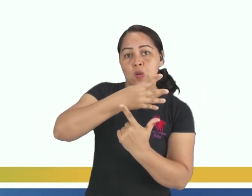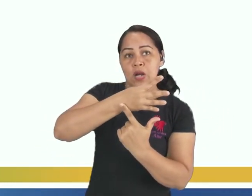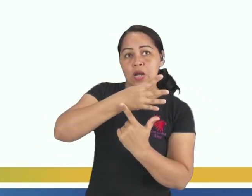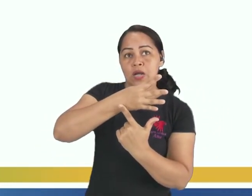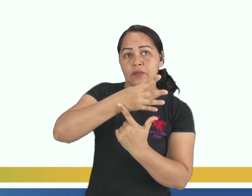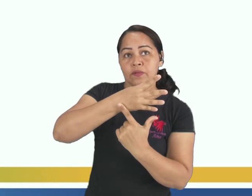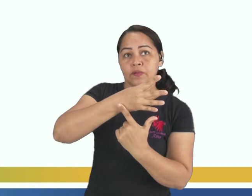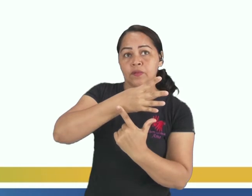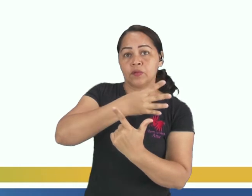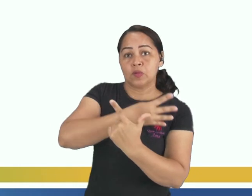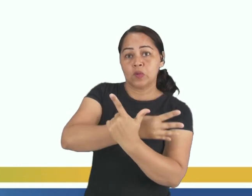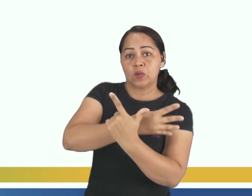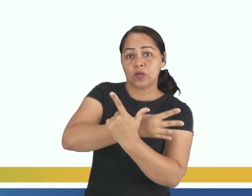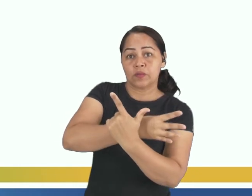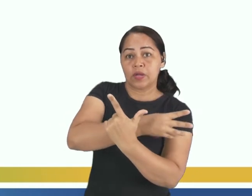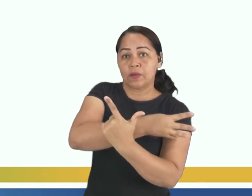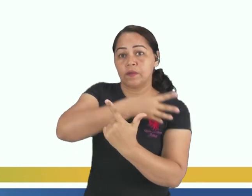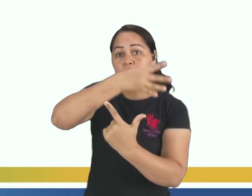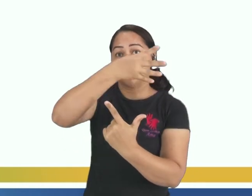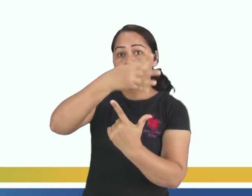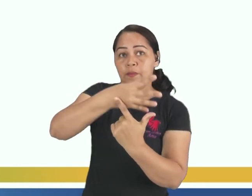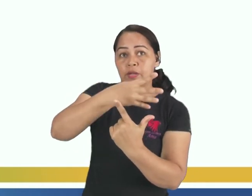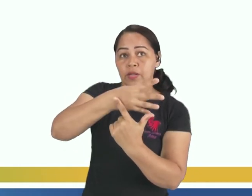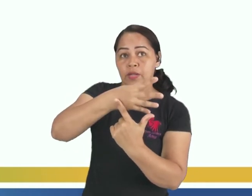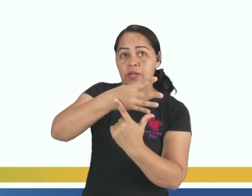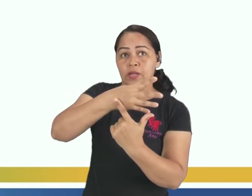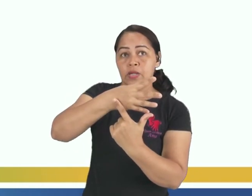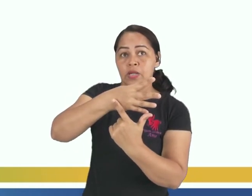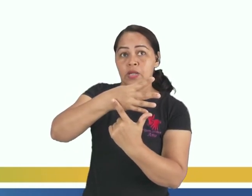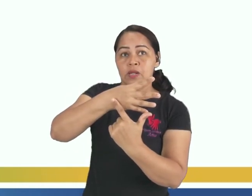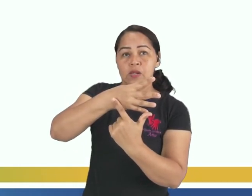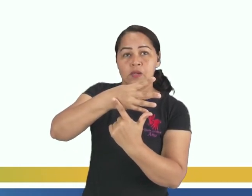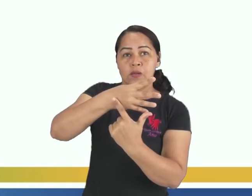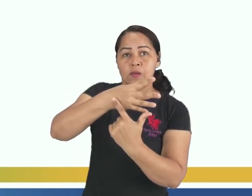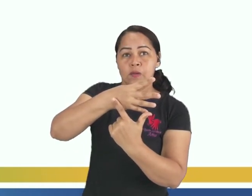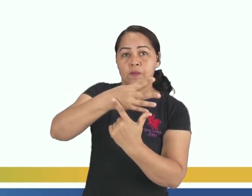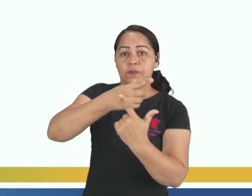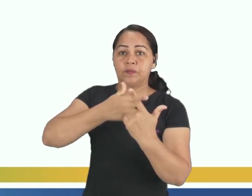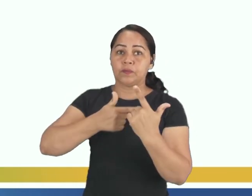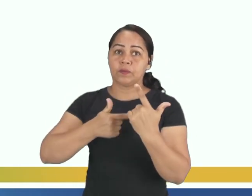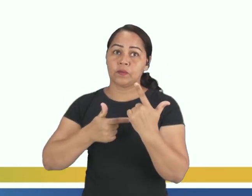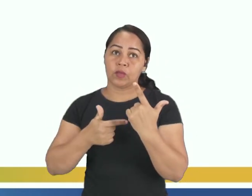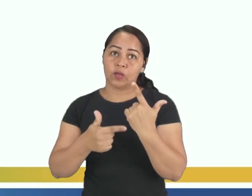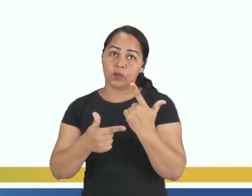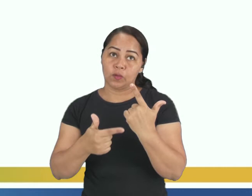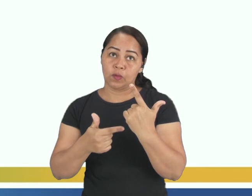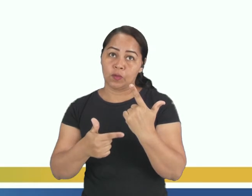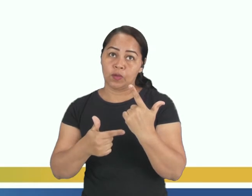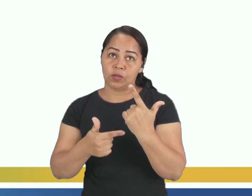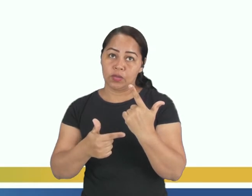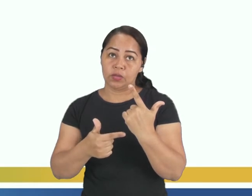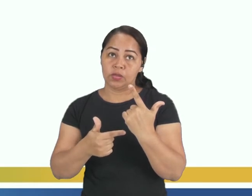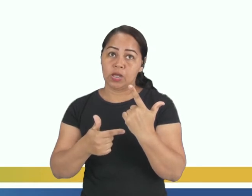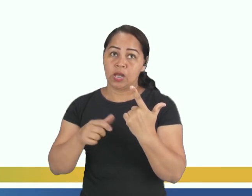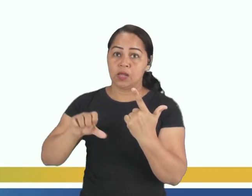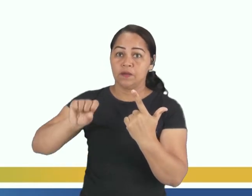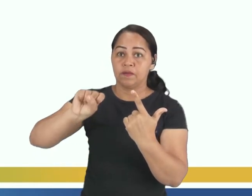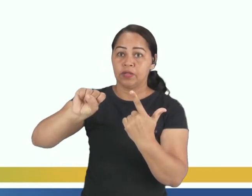vai observar o seguinte, que o 256 é a mesma coisa que 2 elevado a 8, certo?